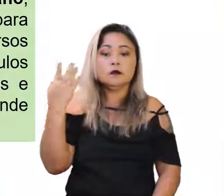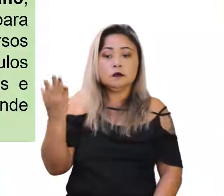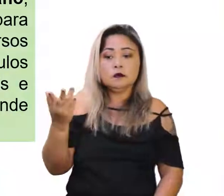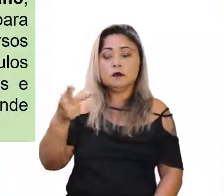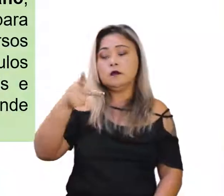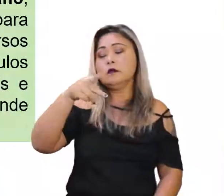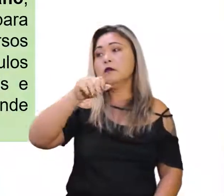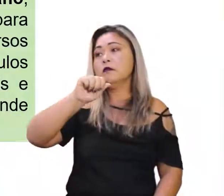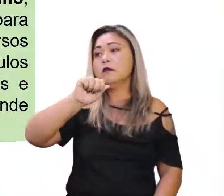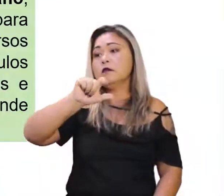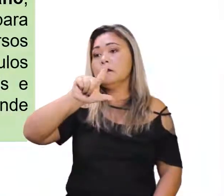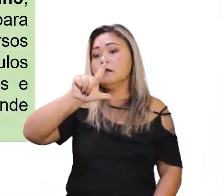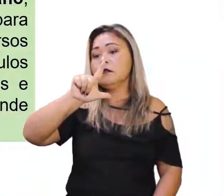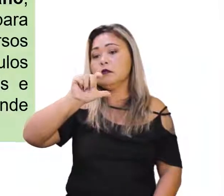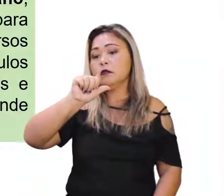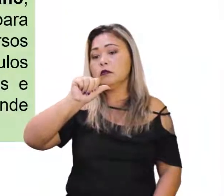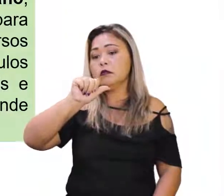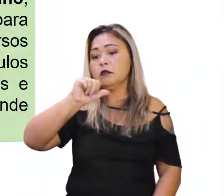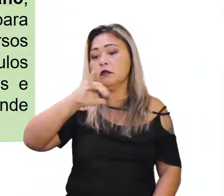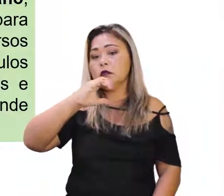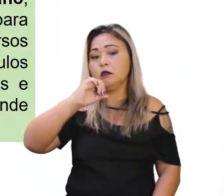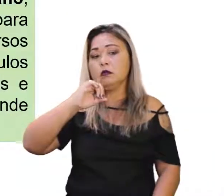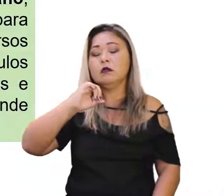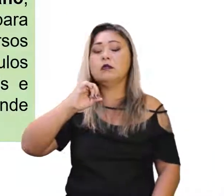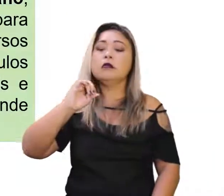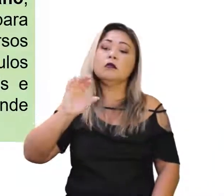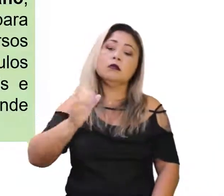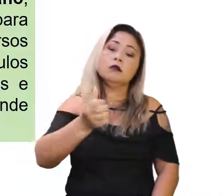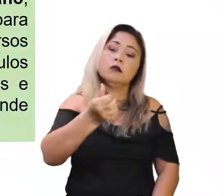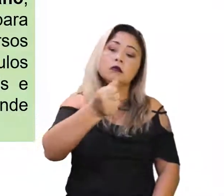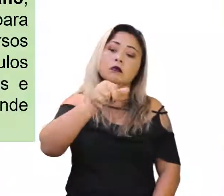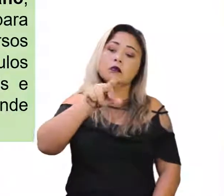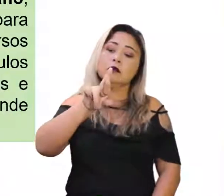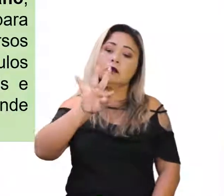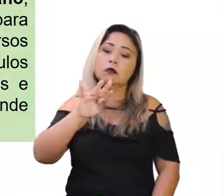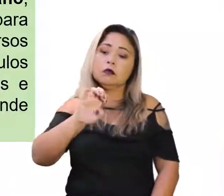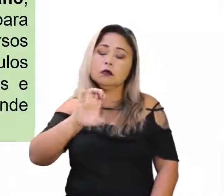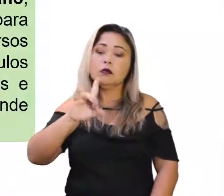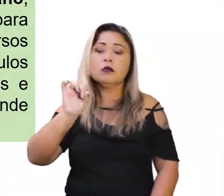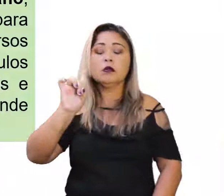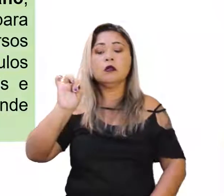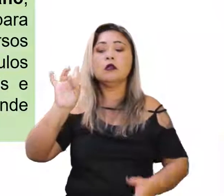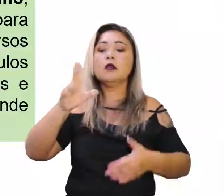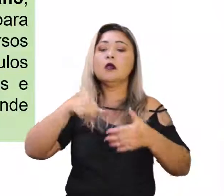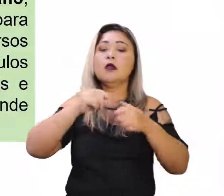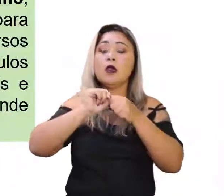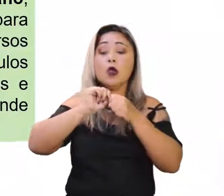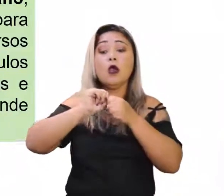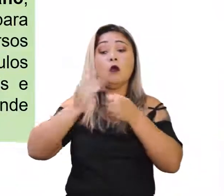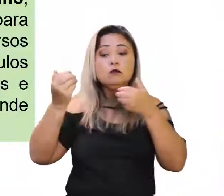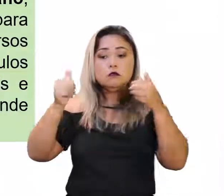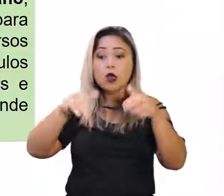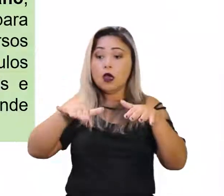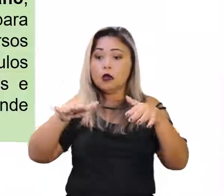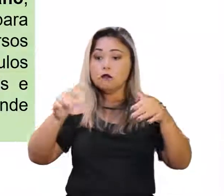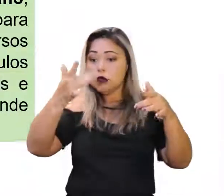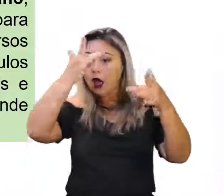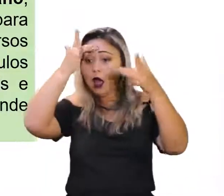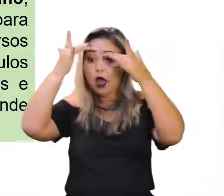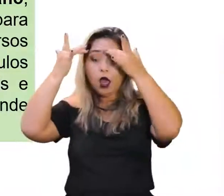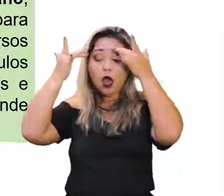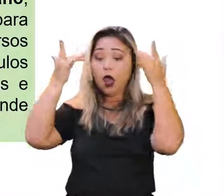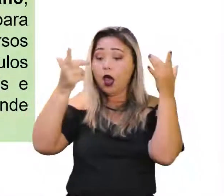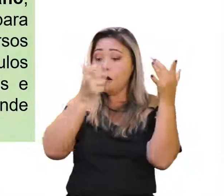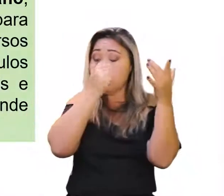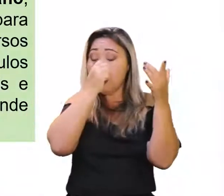Teatro Palácio das Artes, né, que é o maior teatro da região norte. Tem capacidade para 1.100 pessoas. Professor, você já